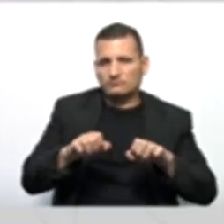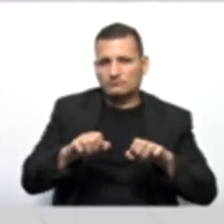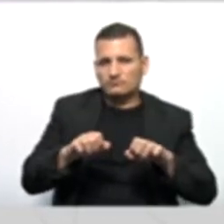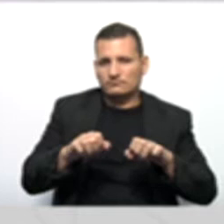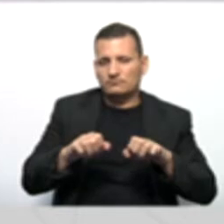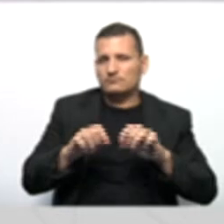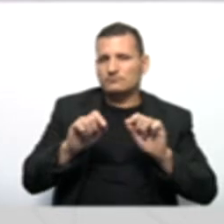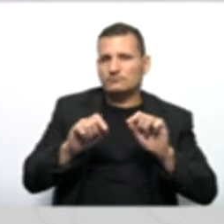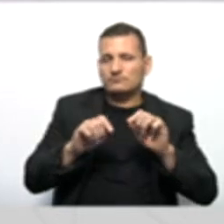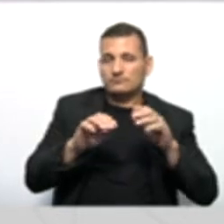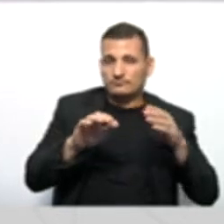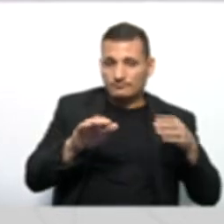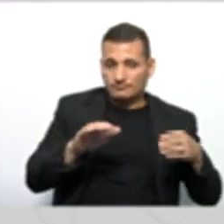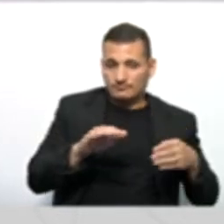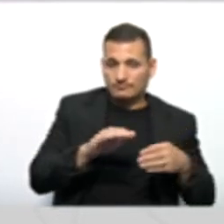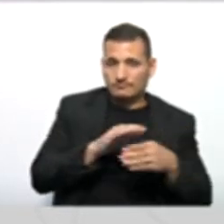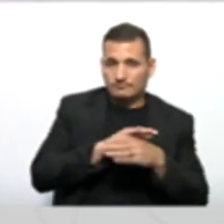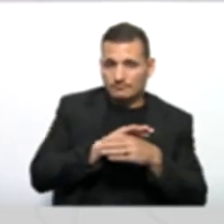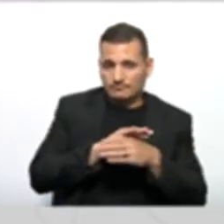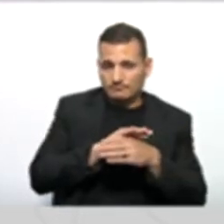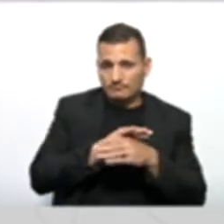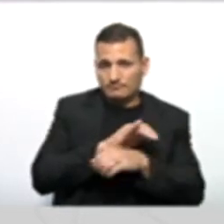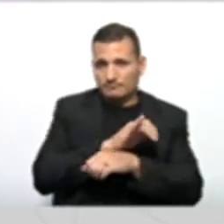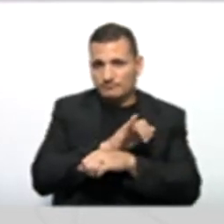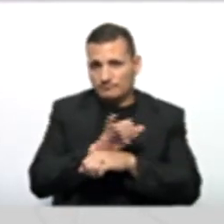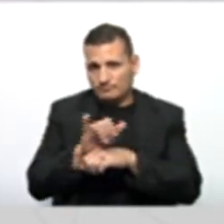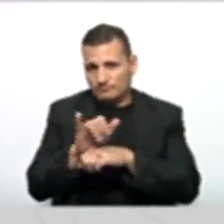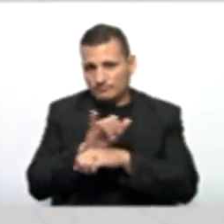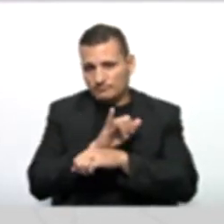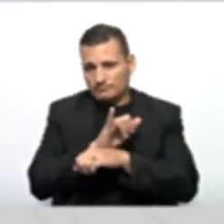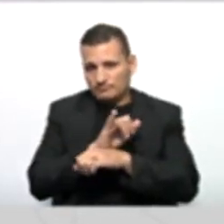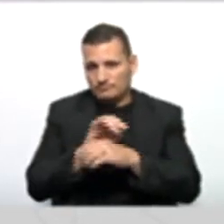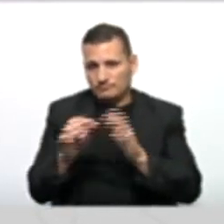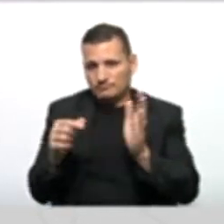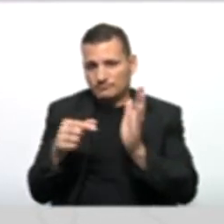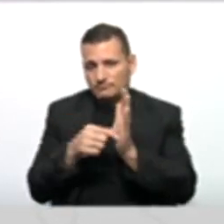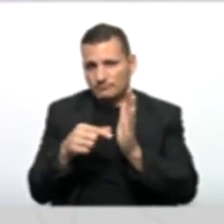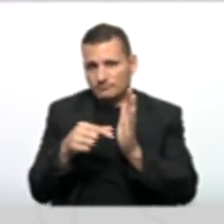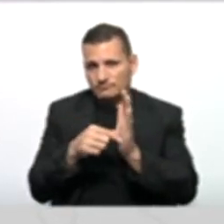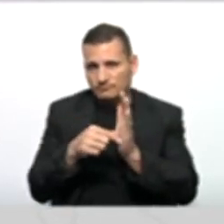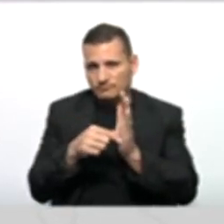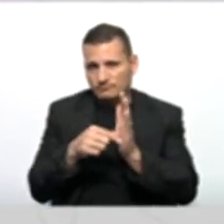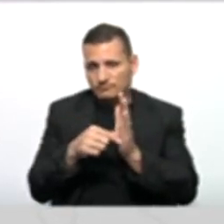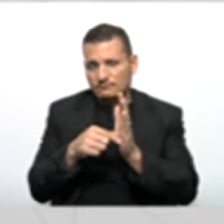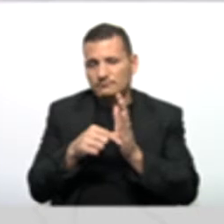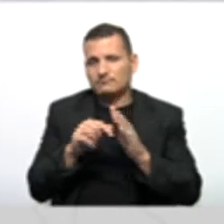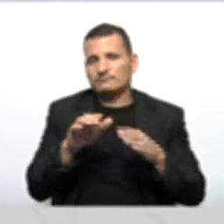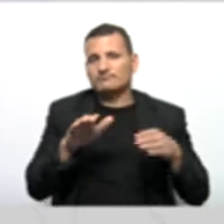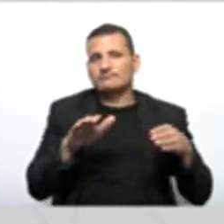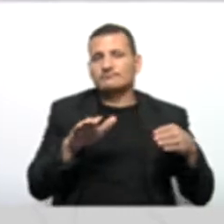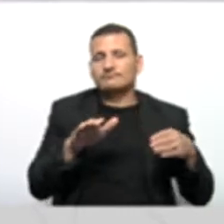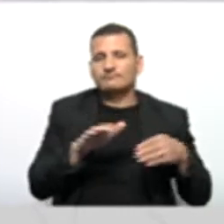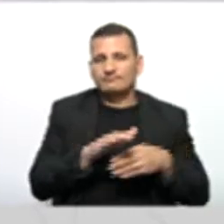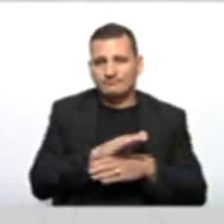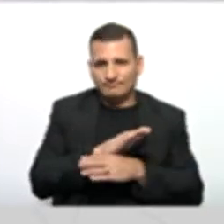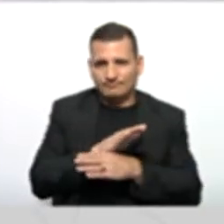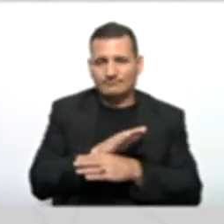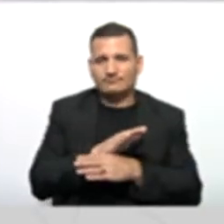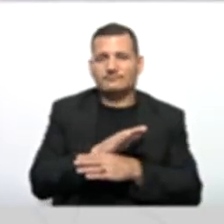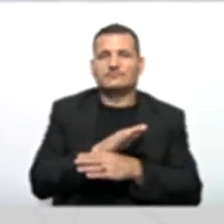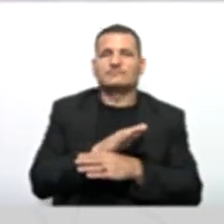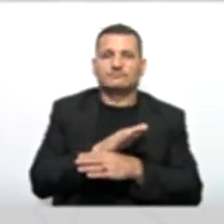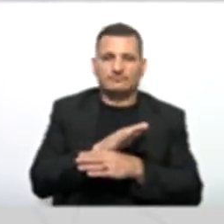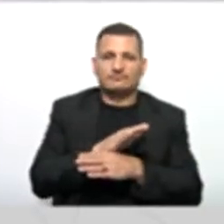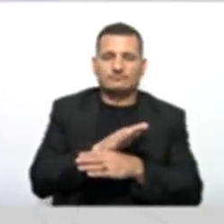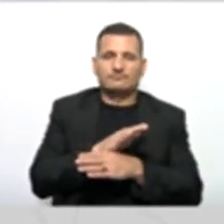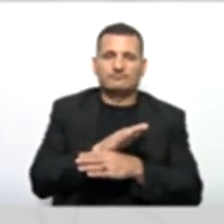em entradas, técnicas e ferramentas, que é o meu trabalho, e saída, né? As entradas são insumos. É mais ou